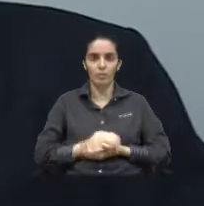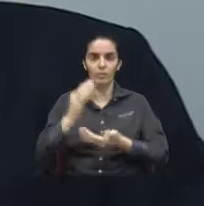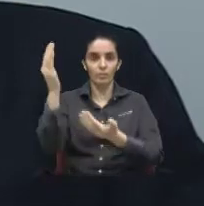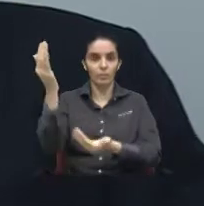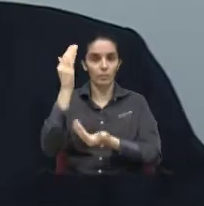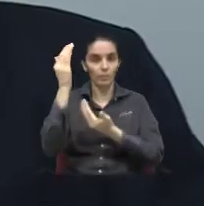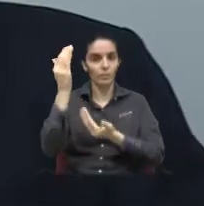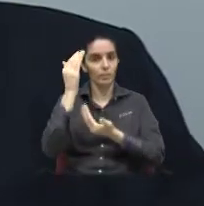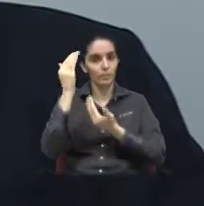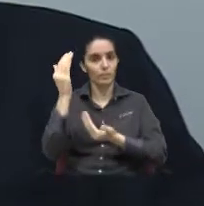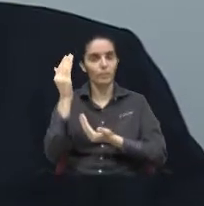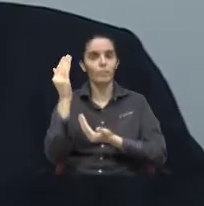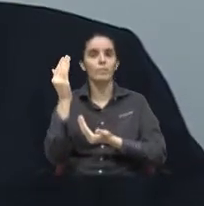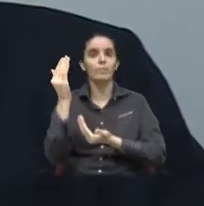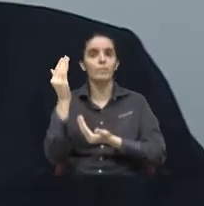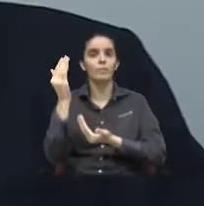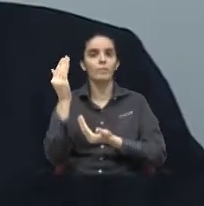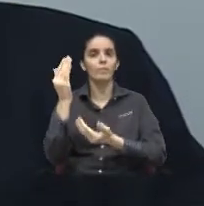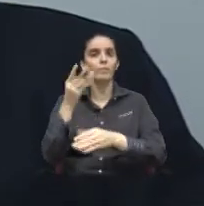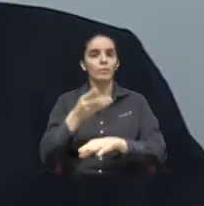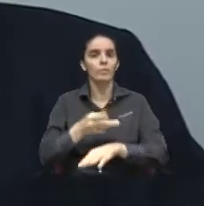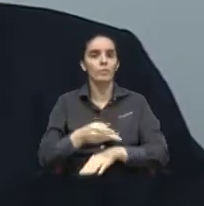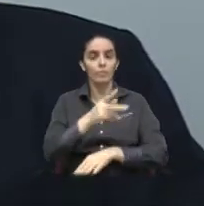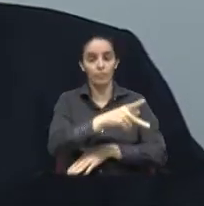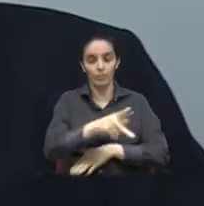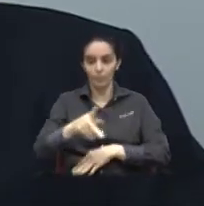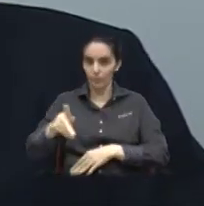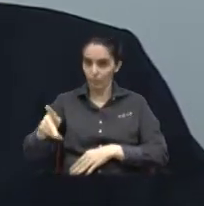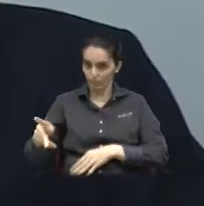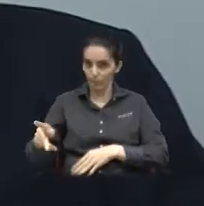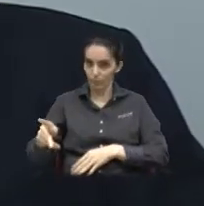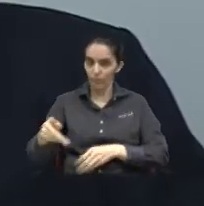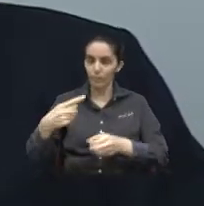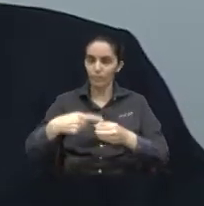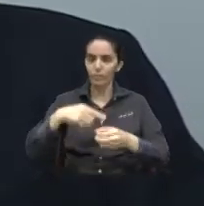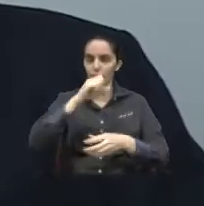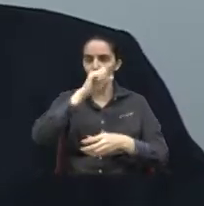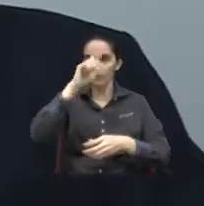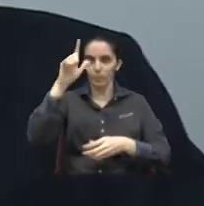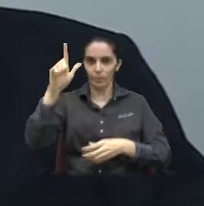será feita aos professores da cidade de Limeira.